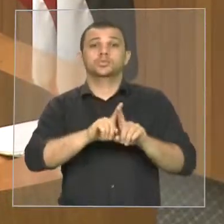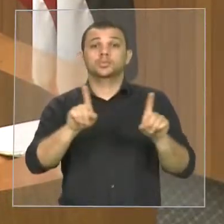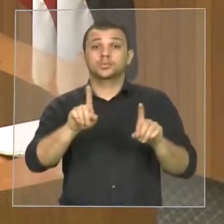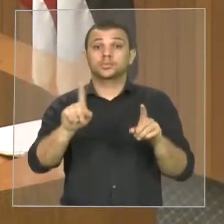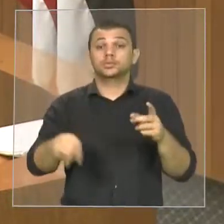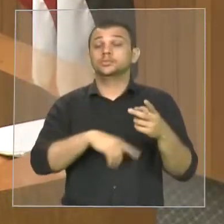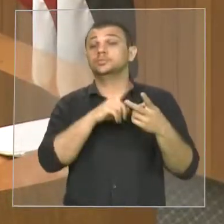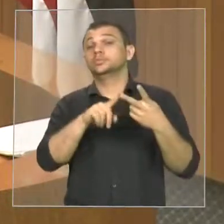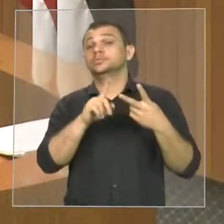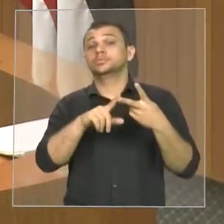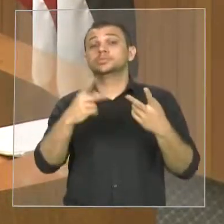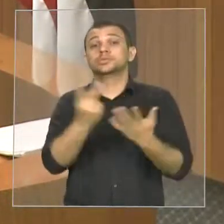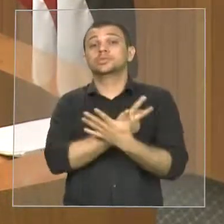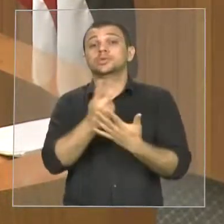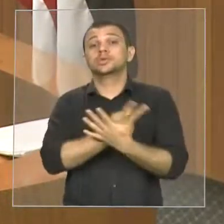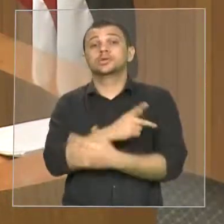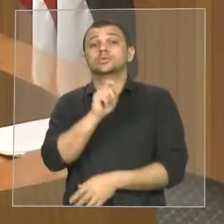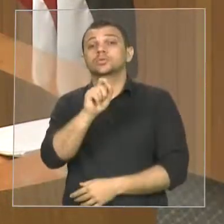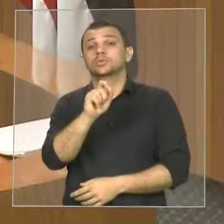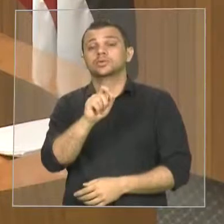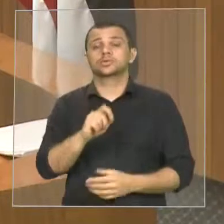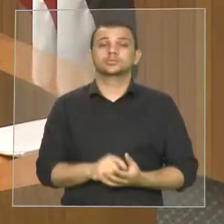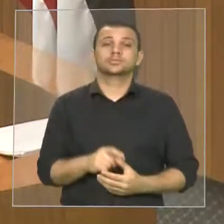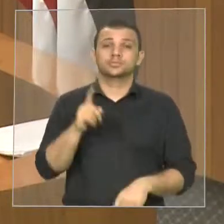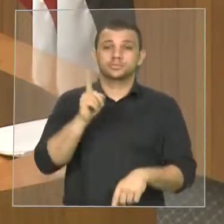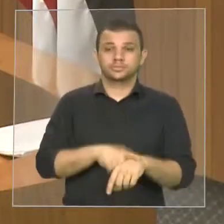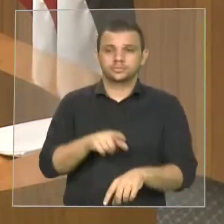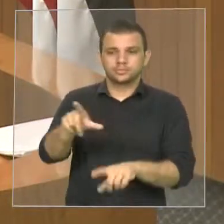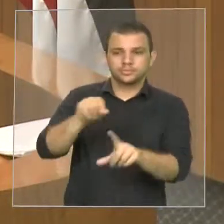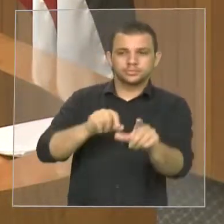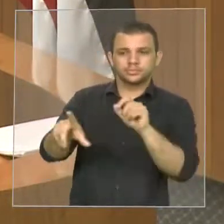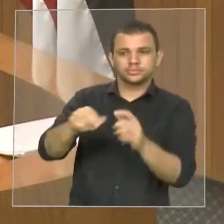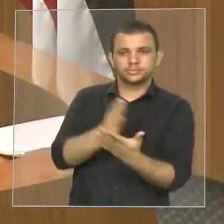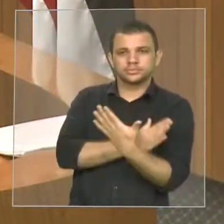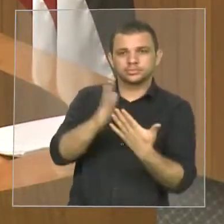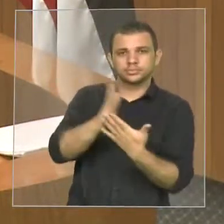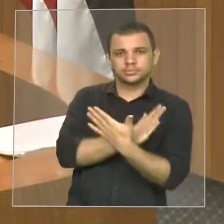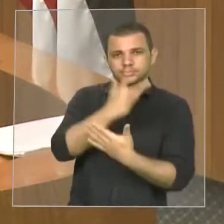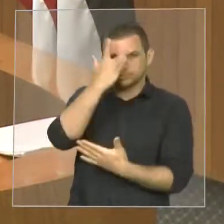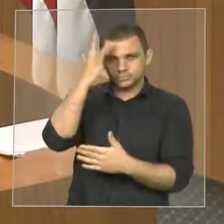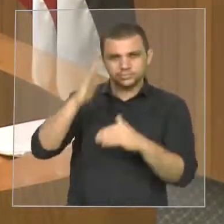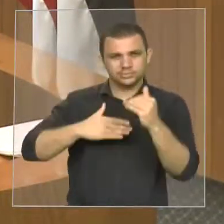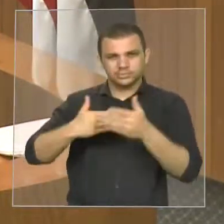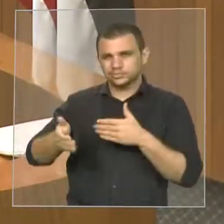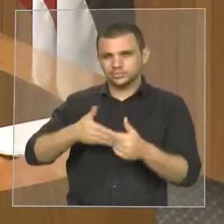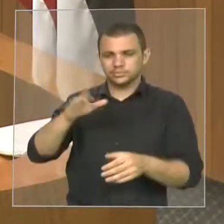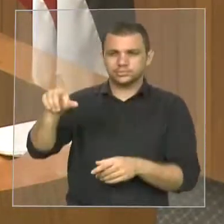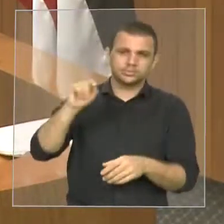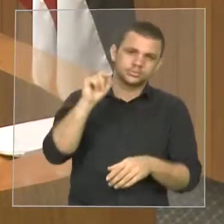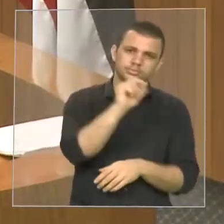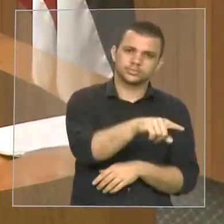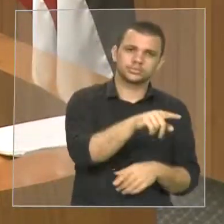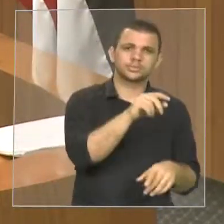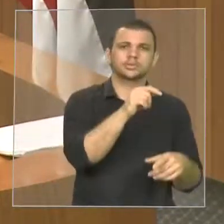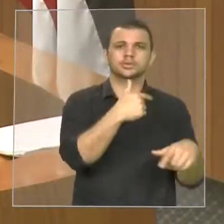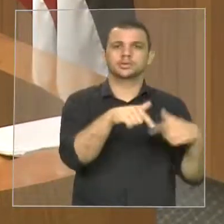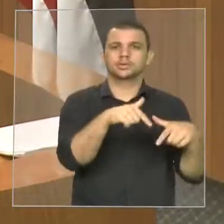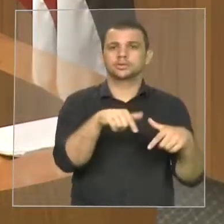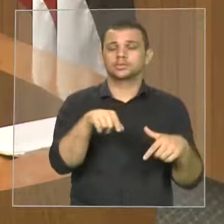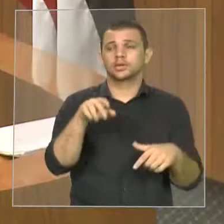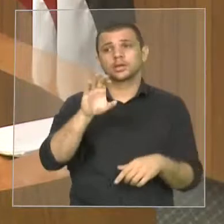grave também é que na hora que você nomeia qualquer integrante para o cargo em comissão, ele naturalmente vai